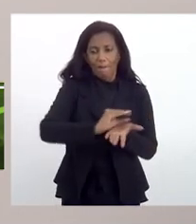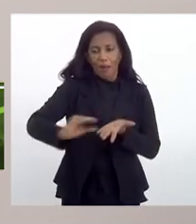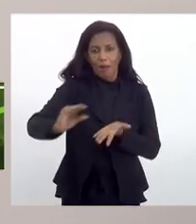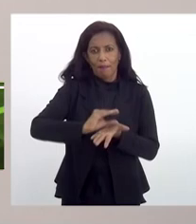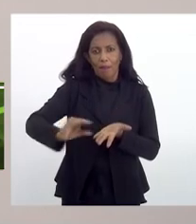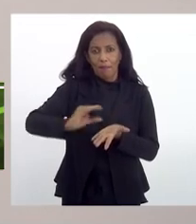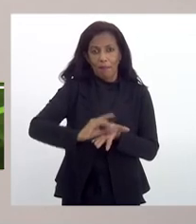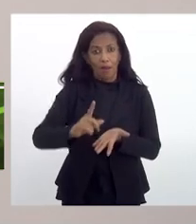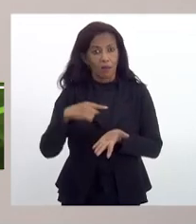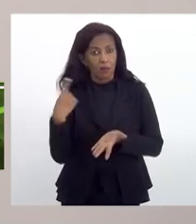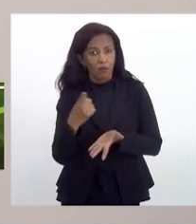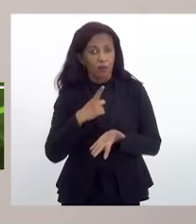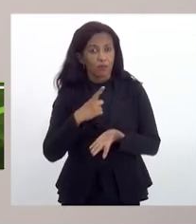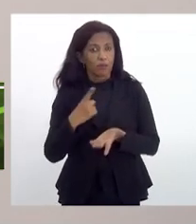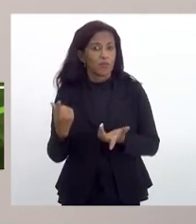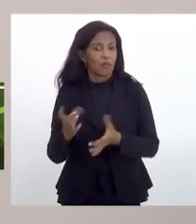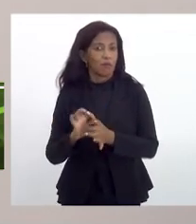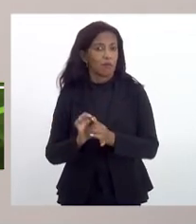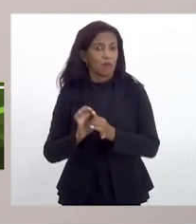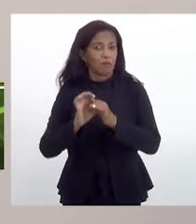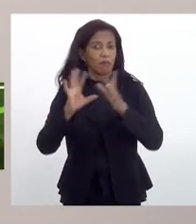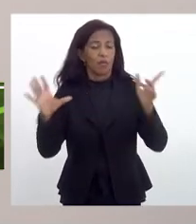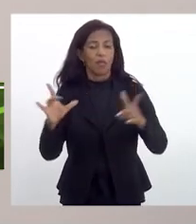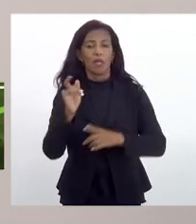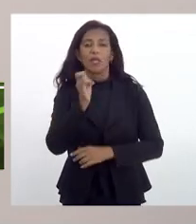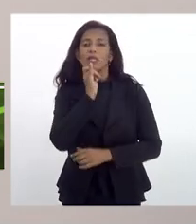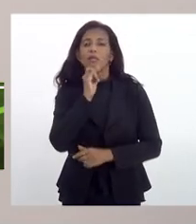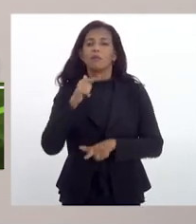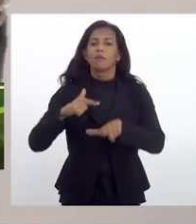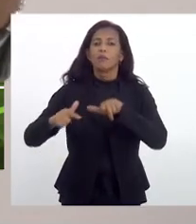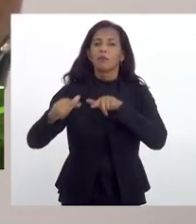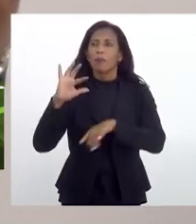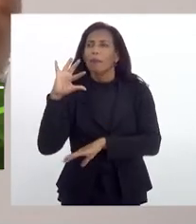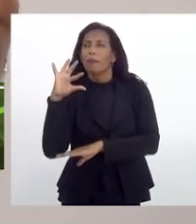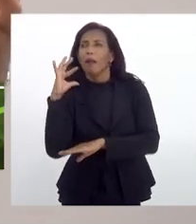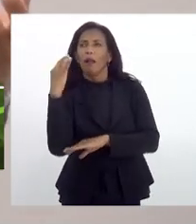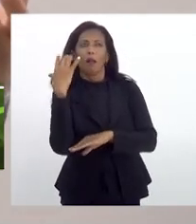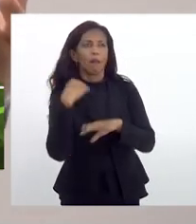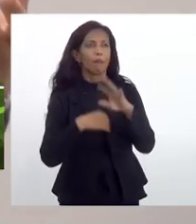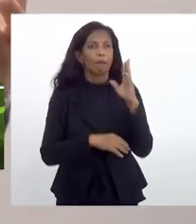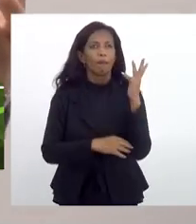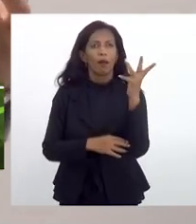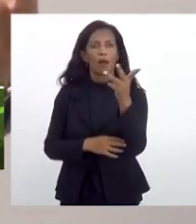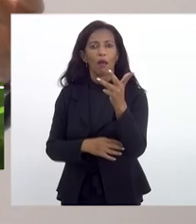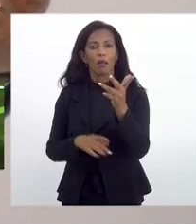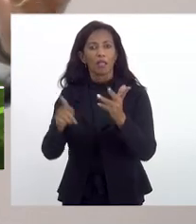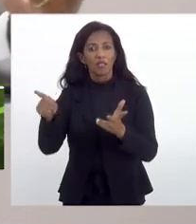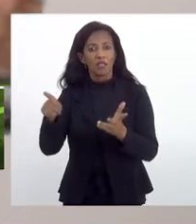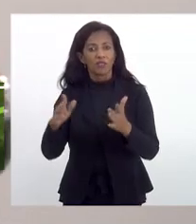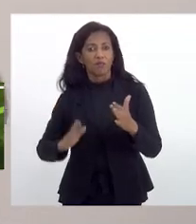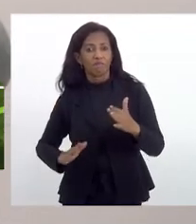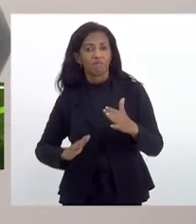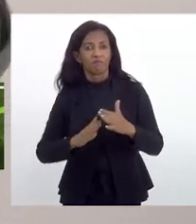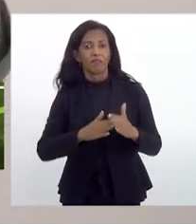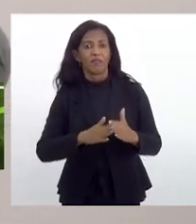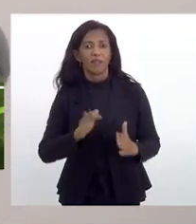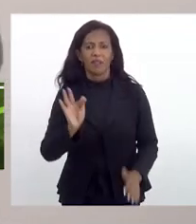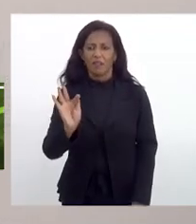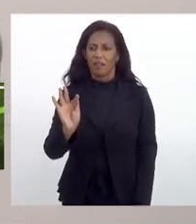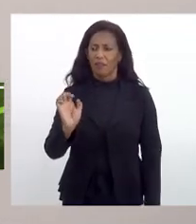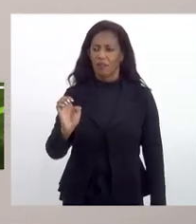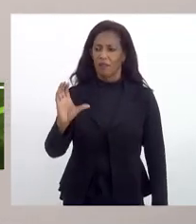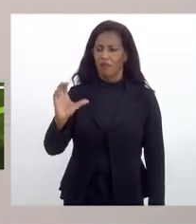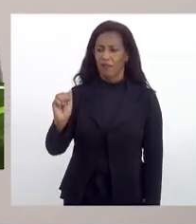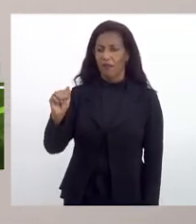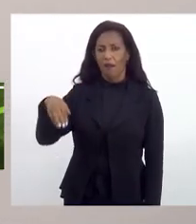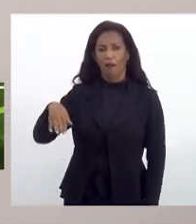liberdade, por exemplo, se a gente for trabalhar em meio ambiente e tiver a limitação do FECAM, o FECAM não, porque o FECAM está